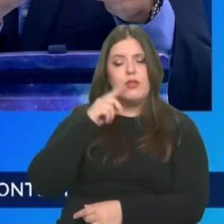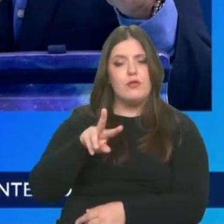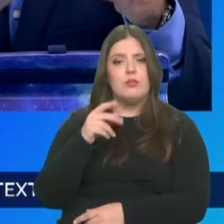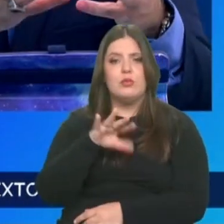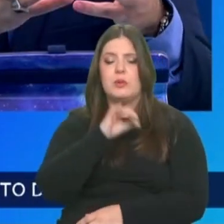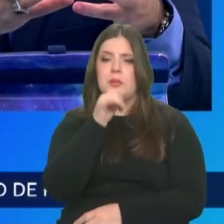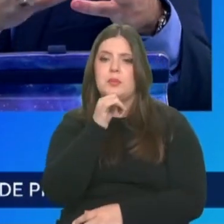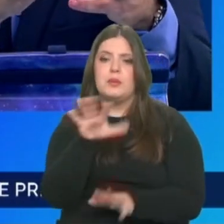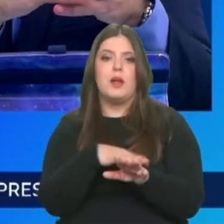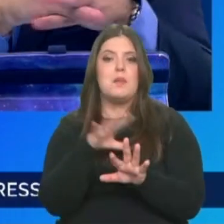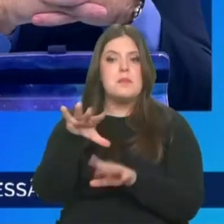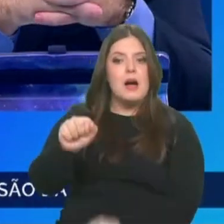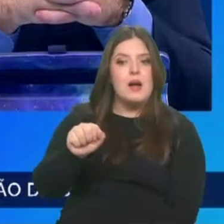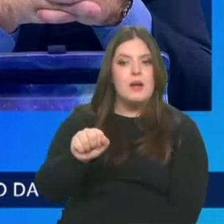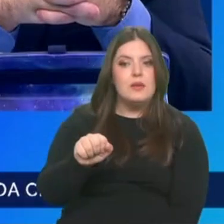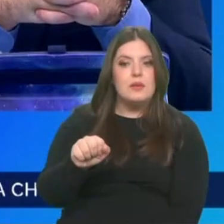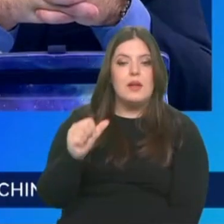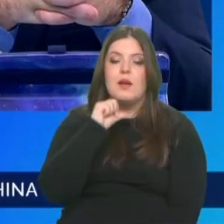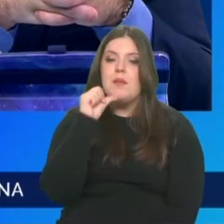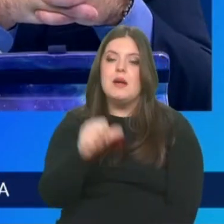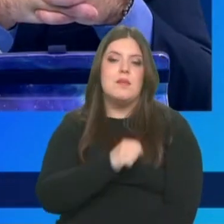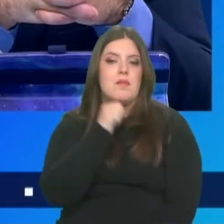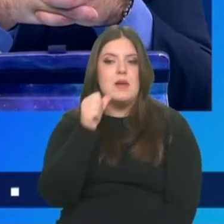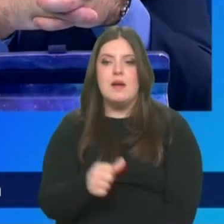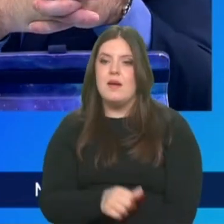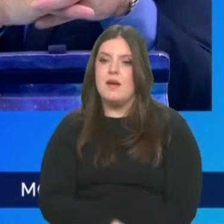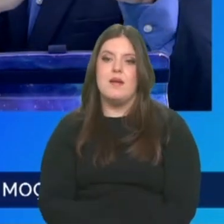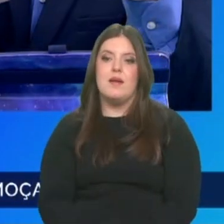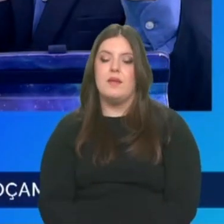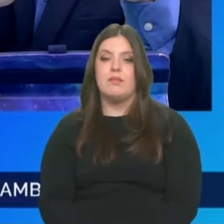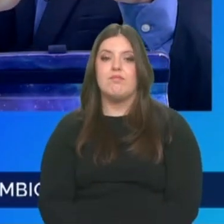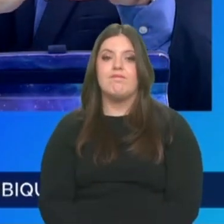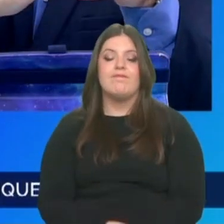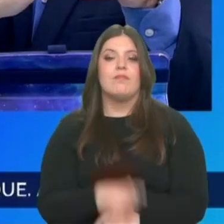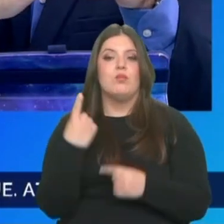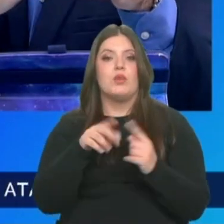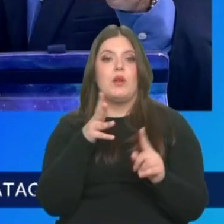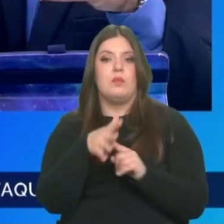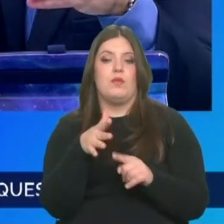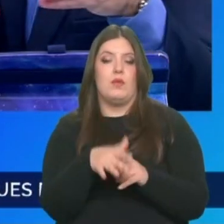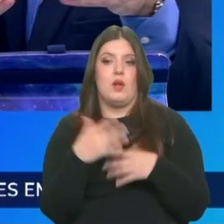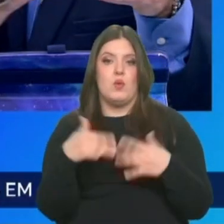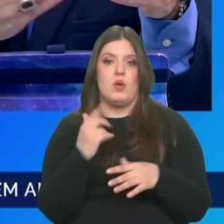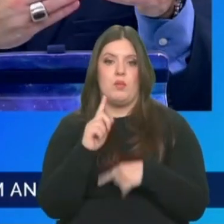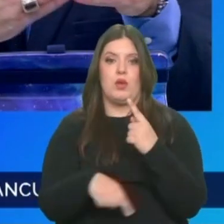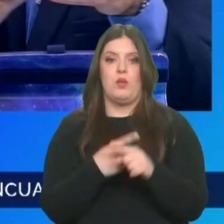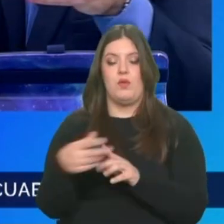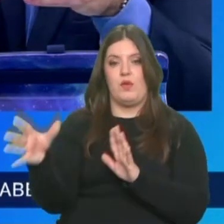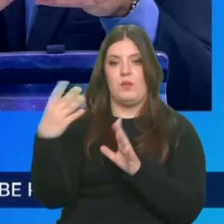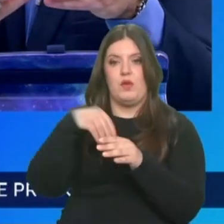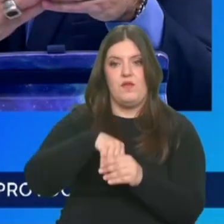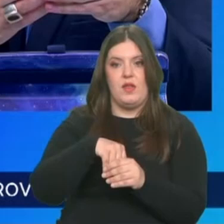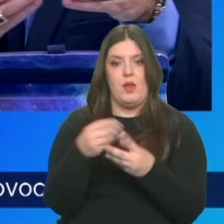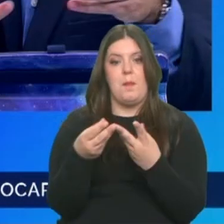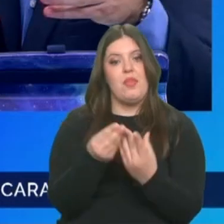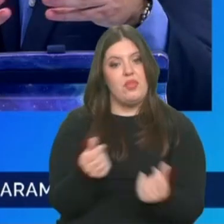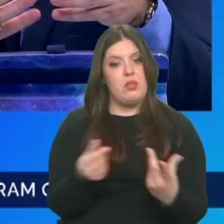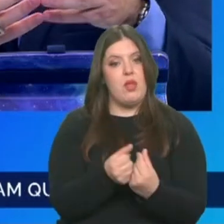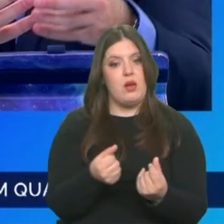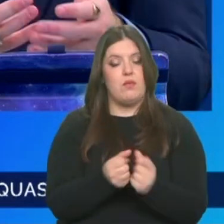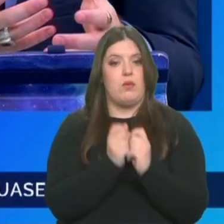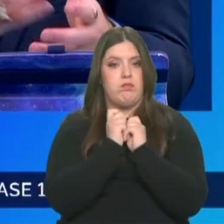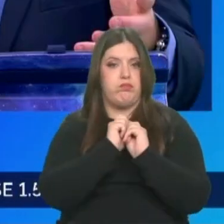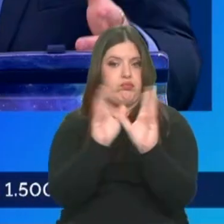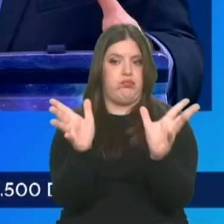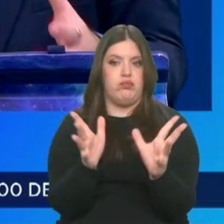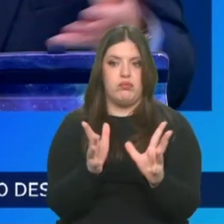caso apanhado em flagrante com essa dinâmica. Porque há uma clara influência, uma vez que depois foi absorvida a matéria que foi expelida pelo